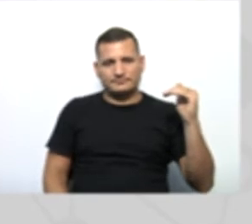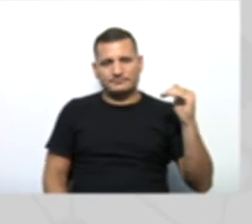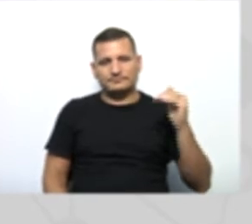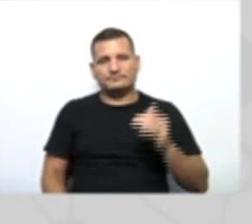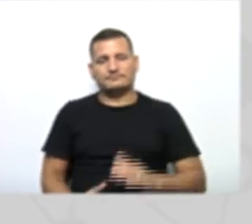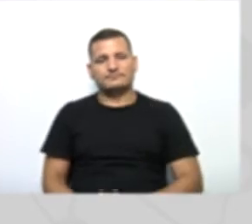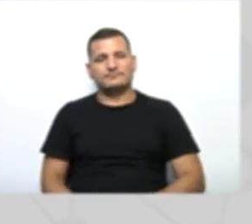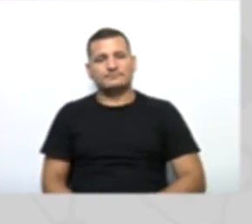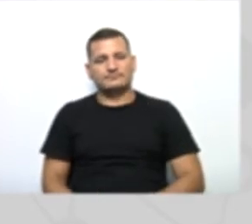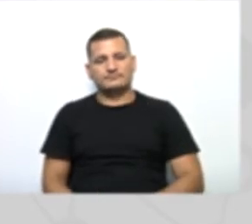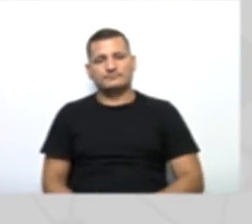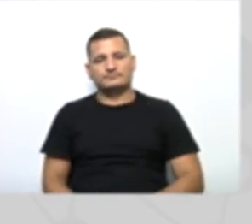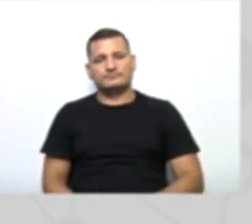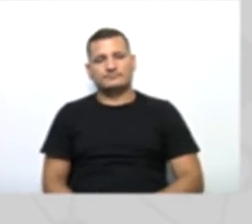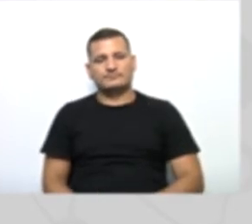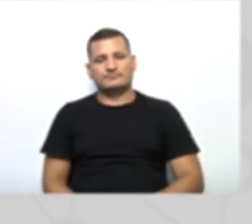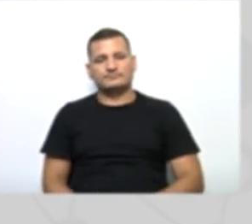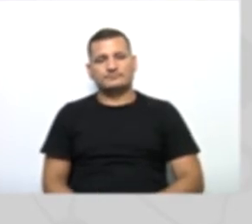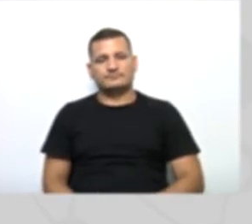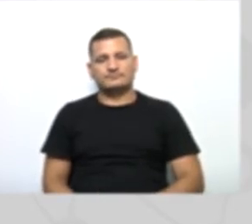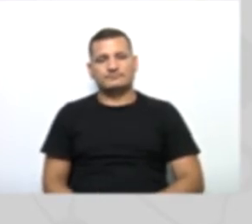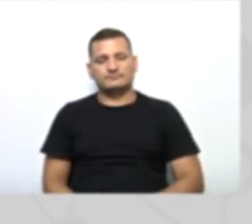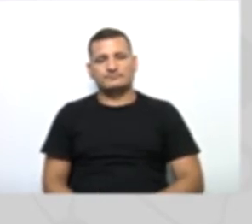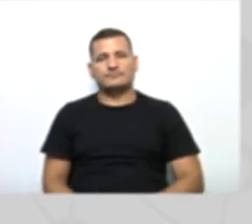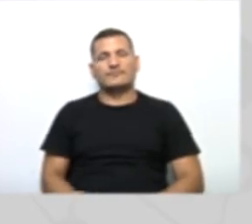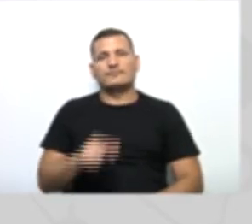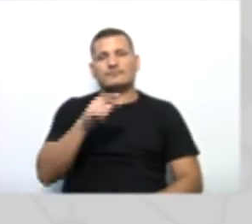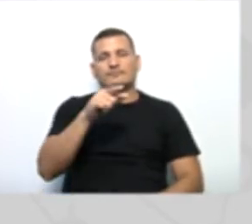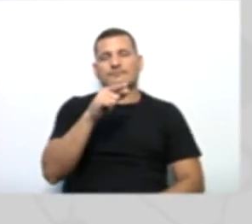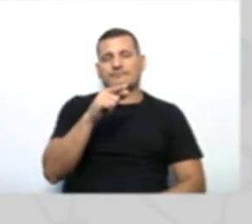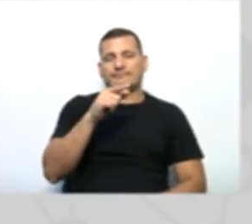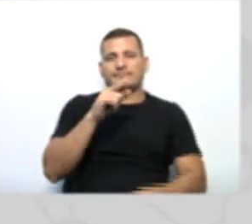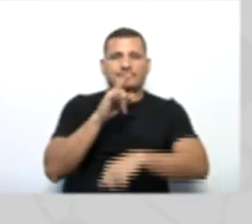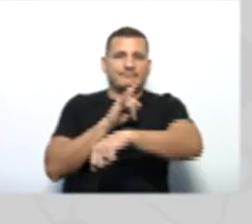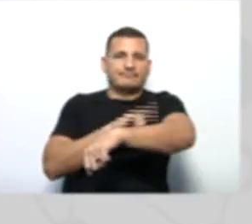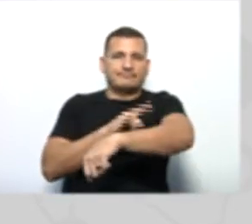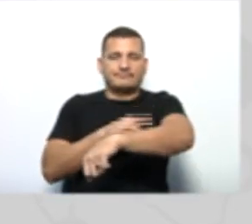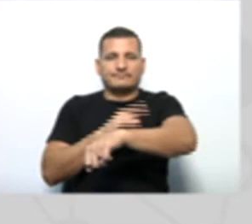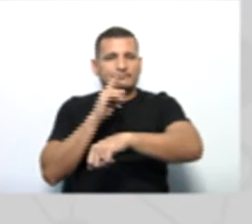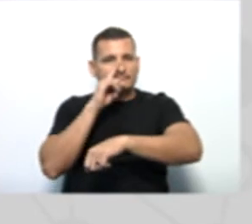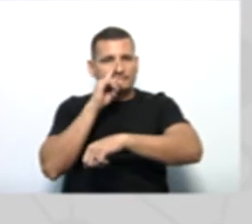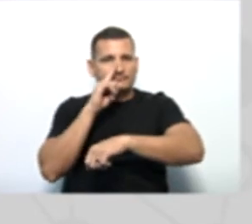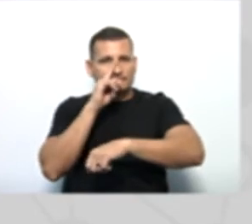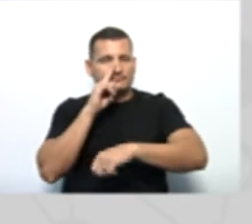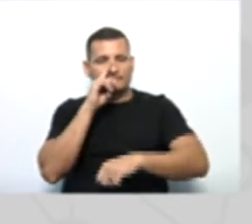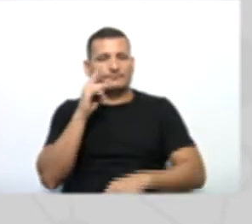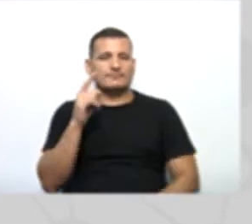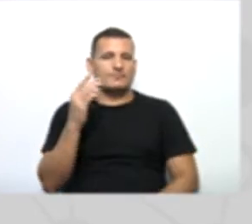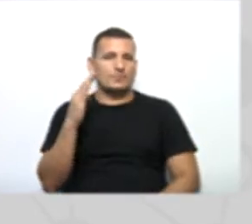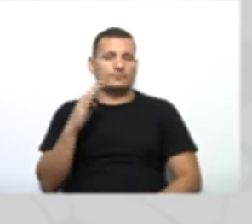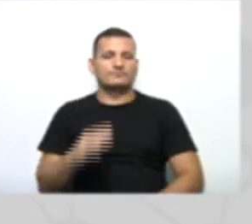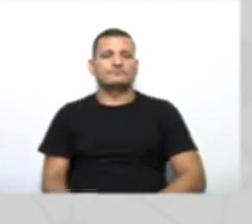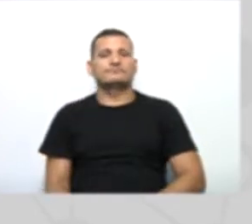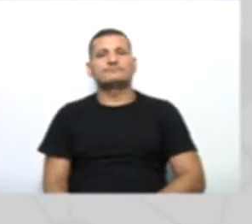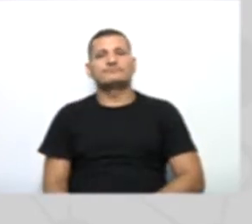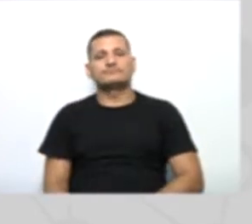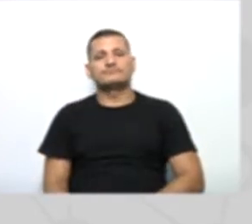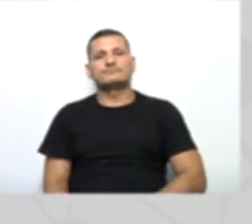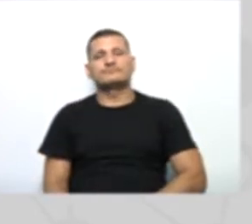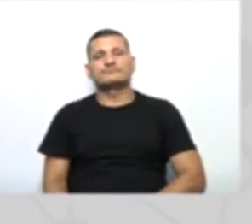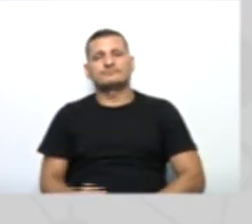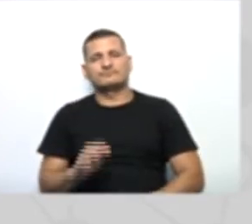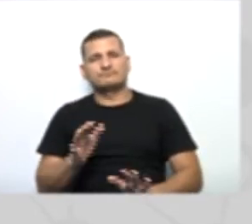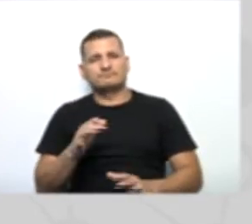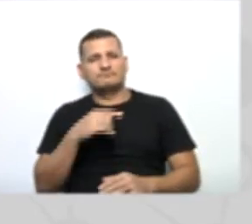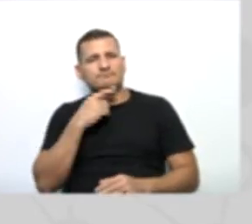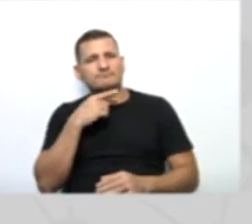biológico aqui, professor? Risco biológico aqui, ó, no banheiro, banheiro masculino, banheiro feminino, tá certo? Beleza, então. Sanadas as dúvidas,